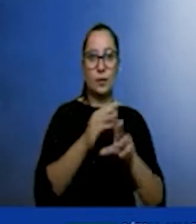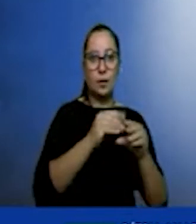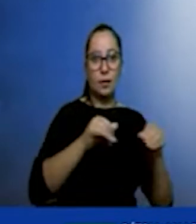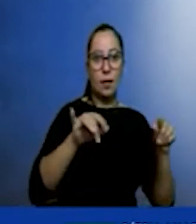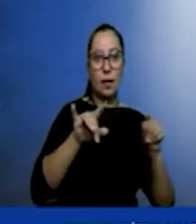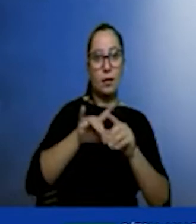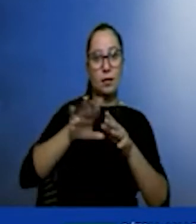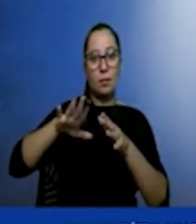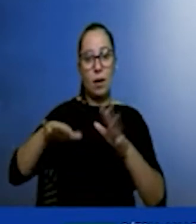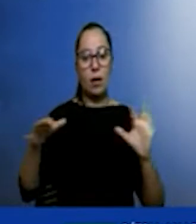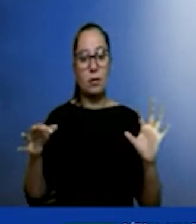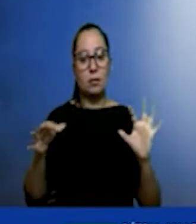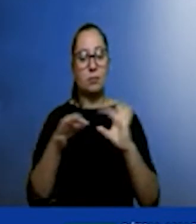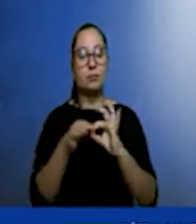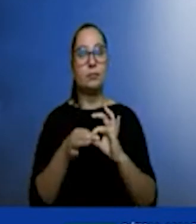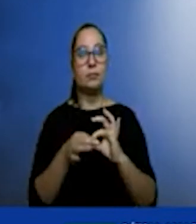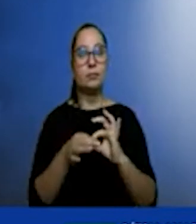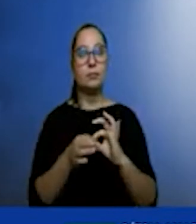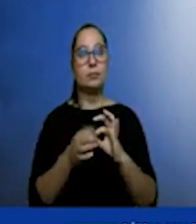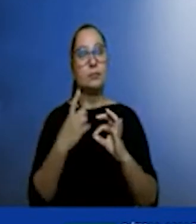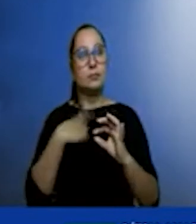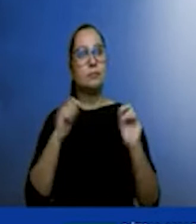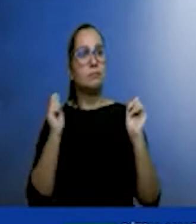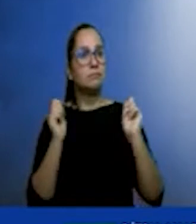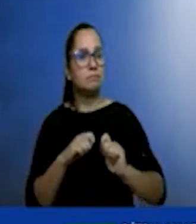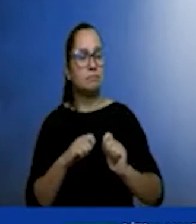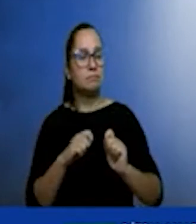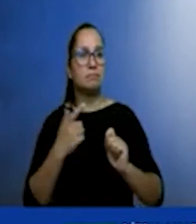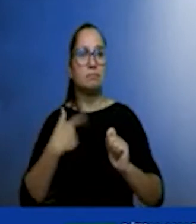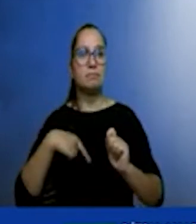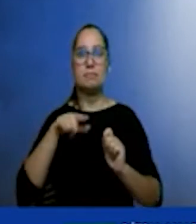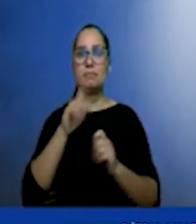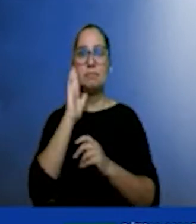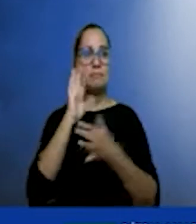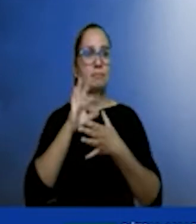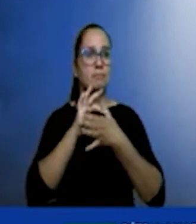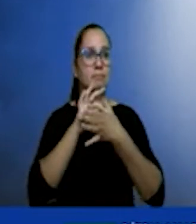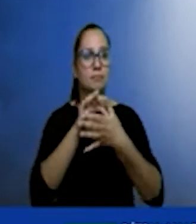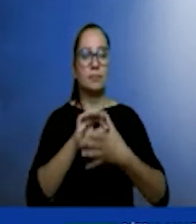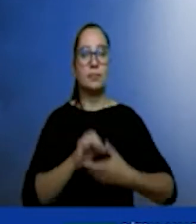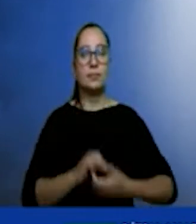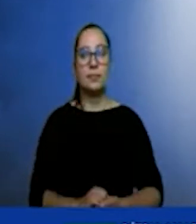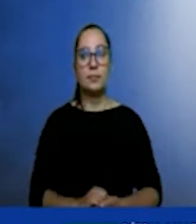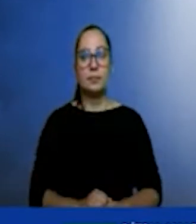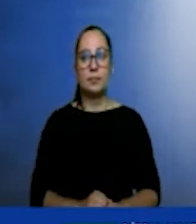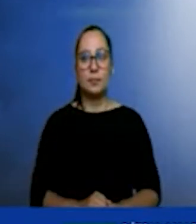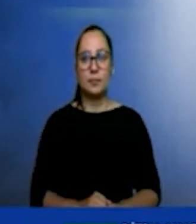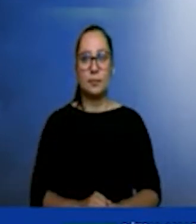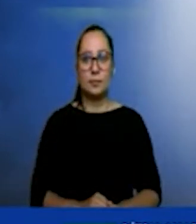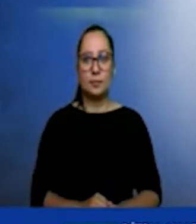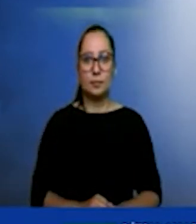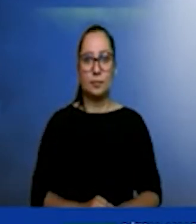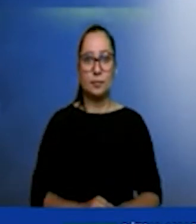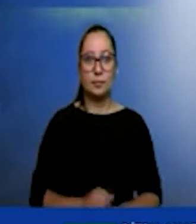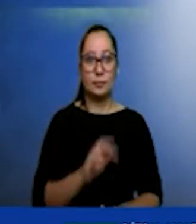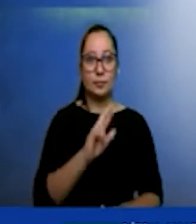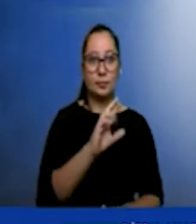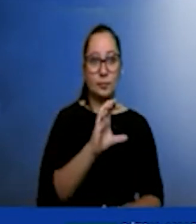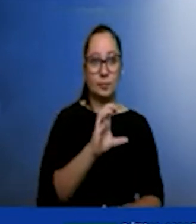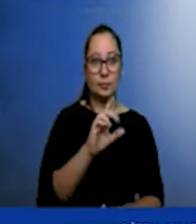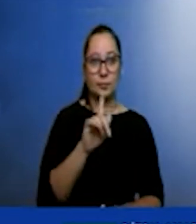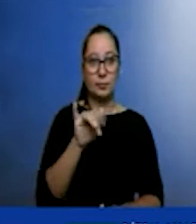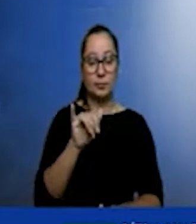nós vamos, acho que sem dúvida alguma, nos tornarmos um líder, né? Nós lá no RCGI vamos ter a primeira